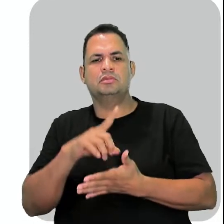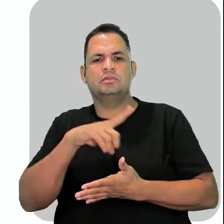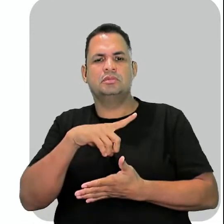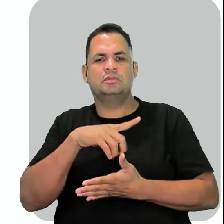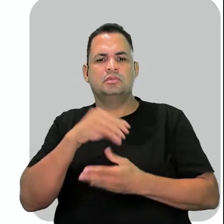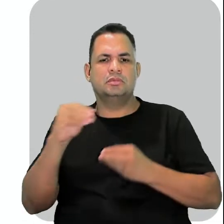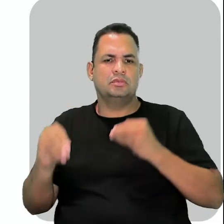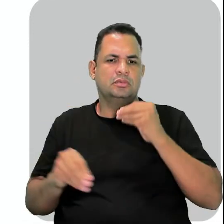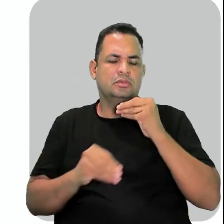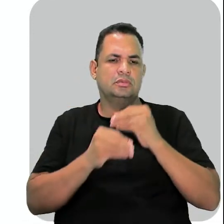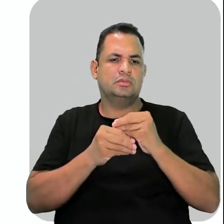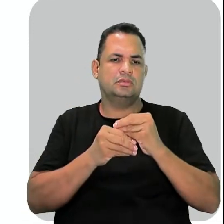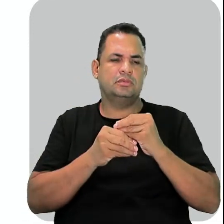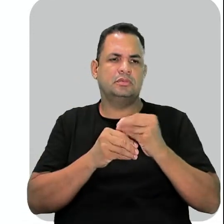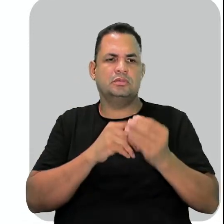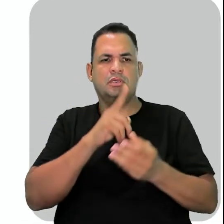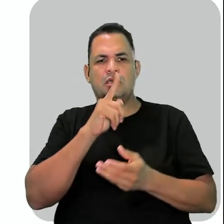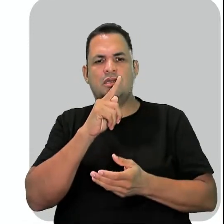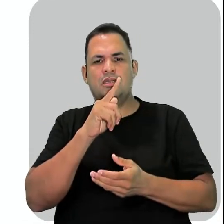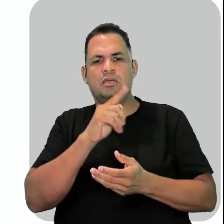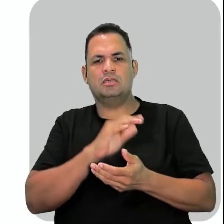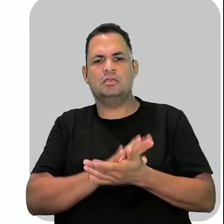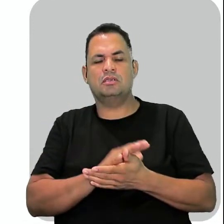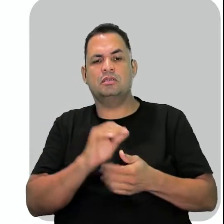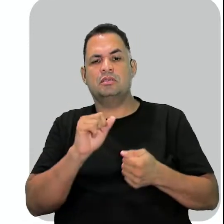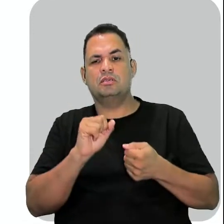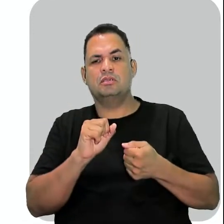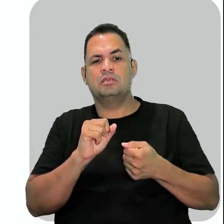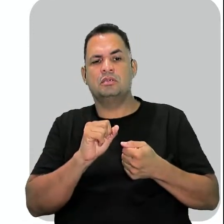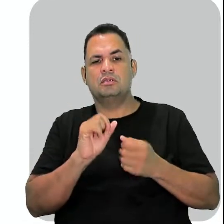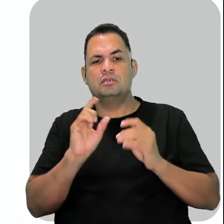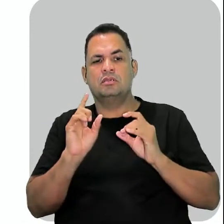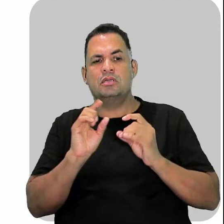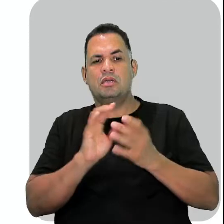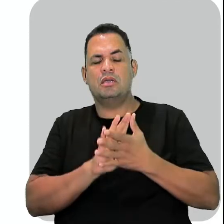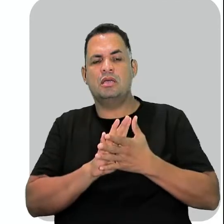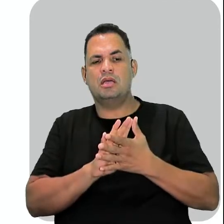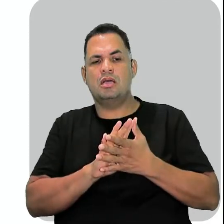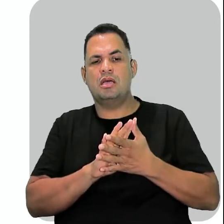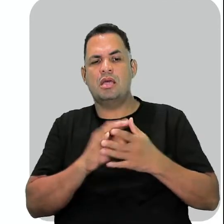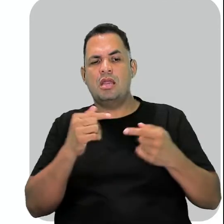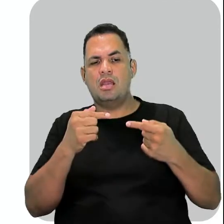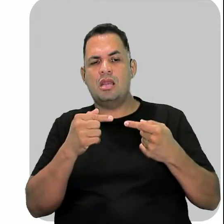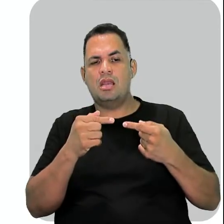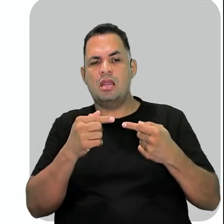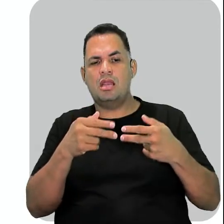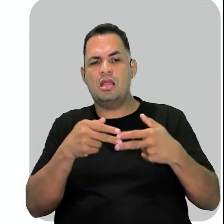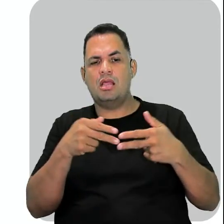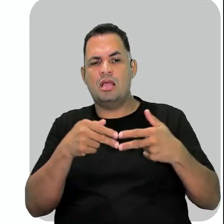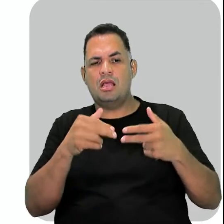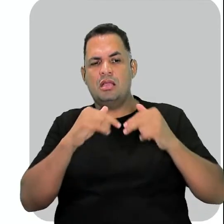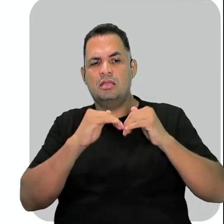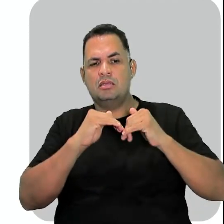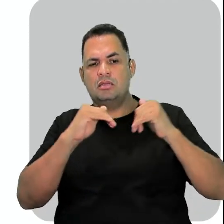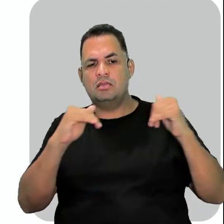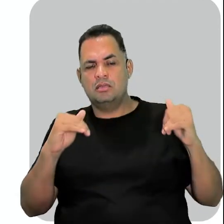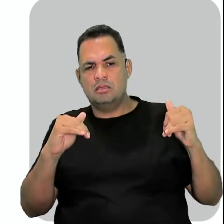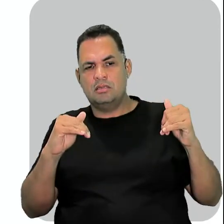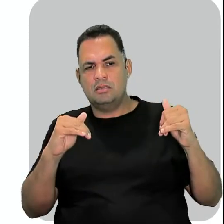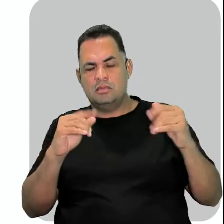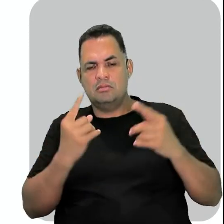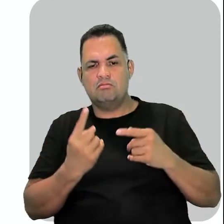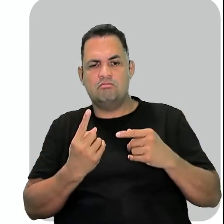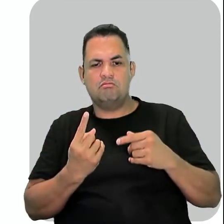gente adiciona água no alceno, fazendo com que a ligação dupla seja rompida. Um hidrogênio vai